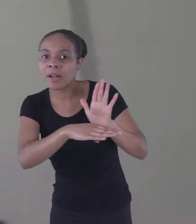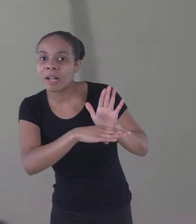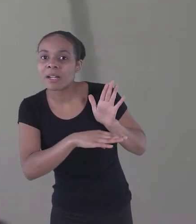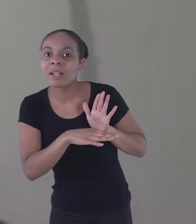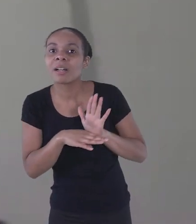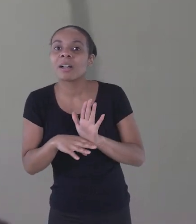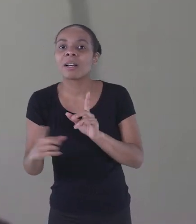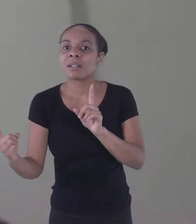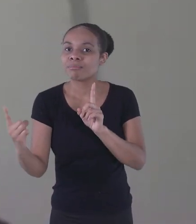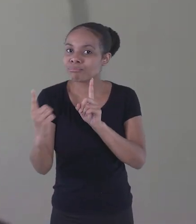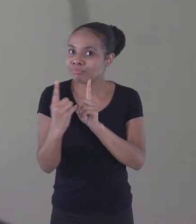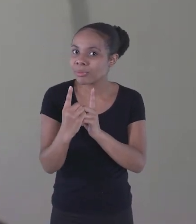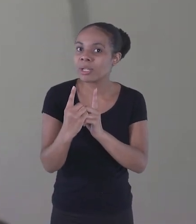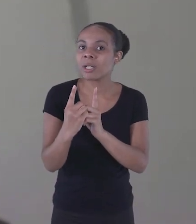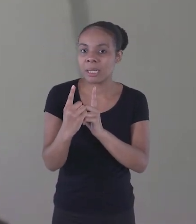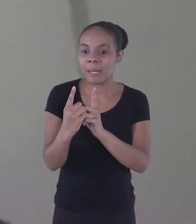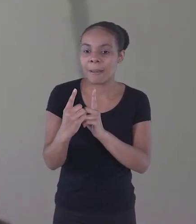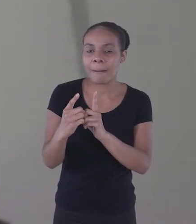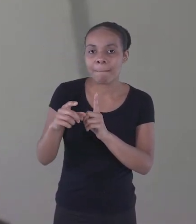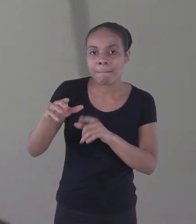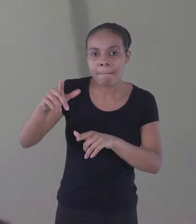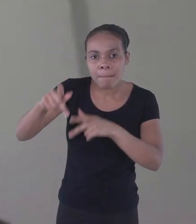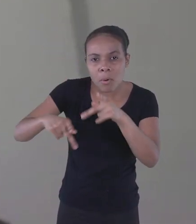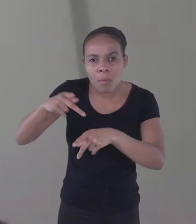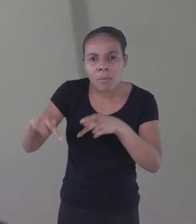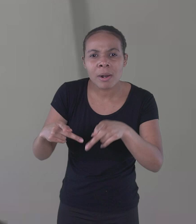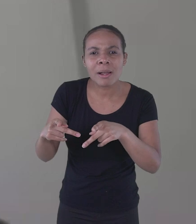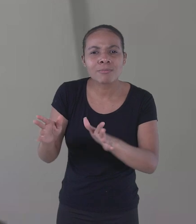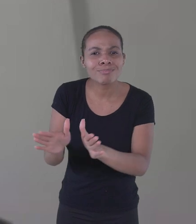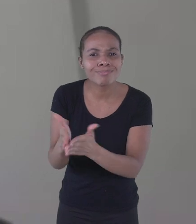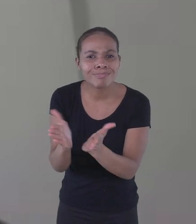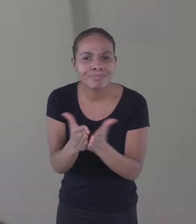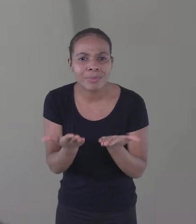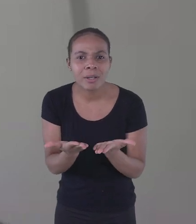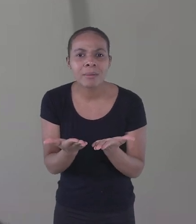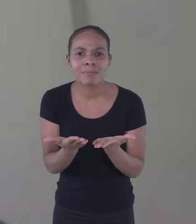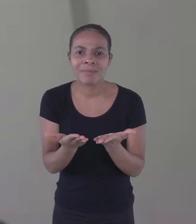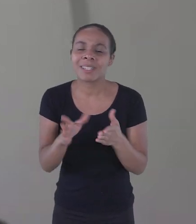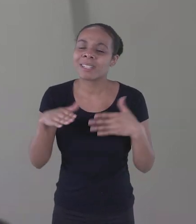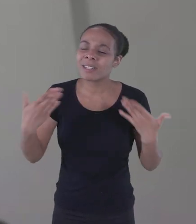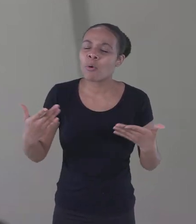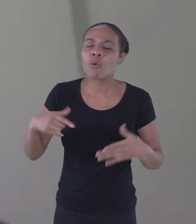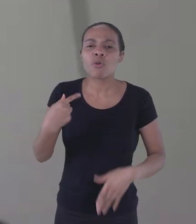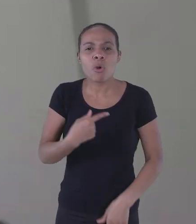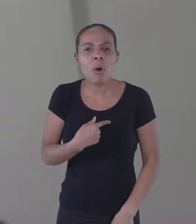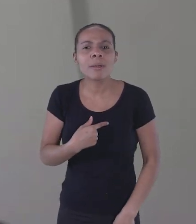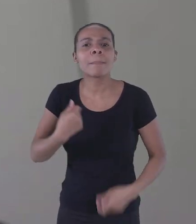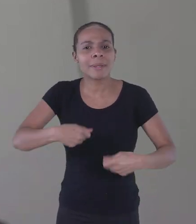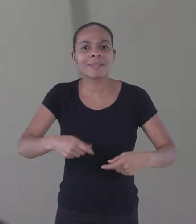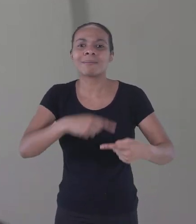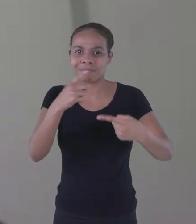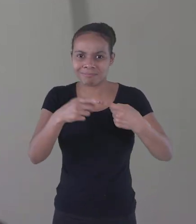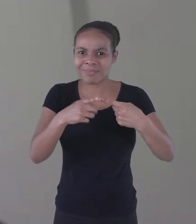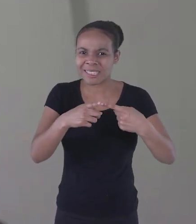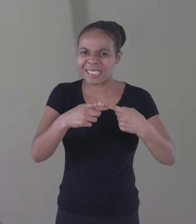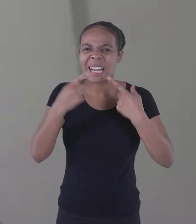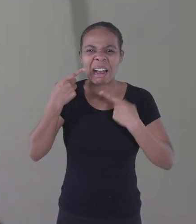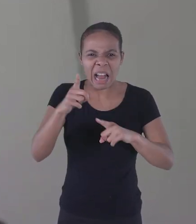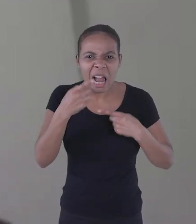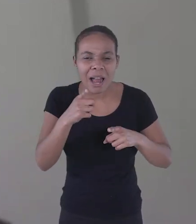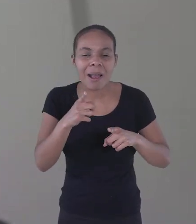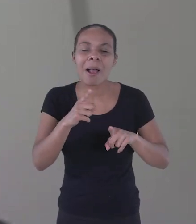é a coragem para mudar. Indignação para protestar e coragem para mudar. Todos nós temos que nos